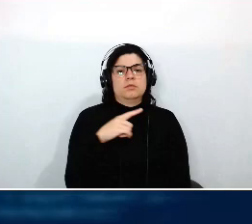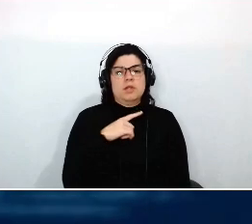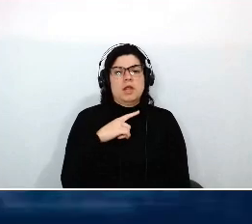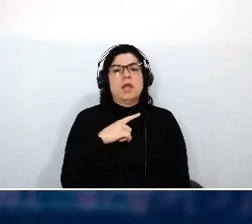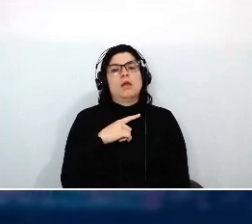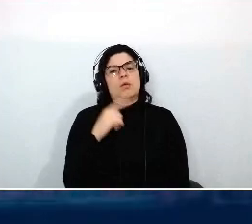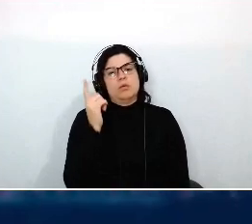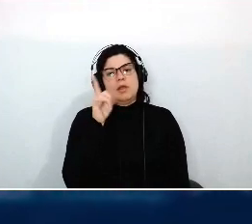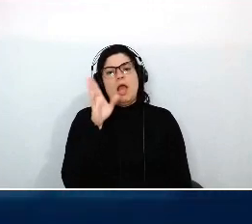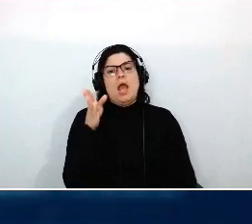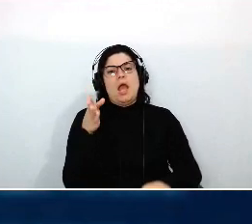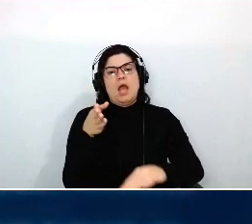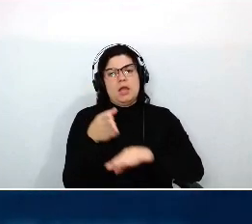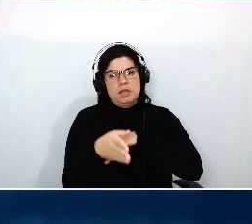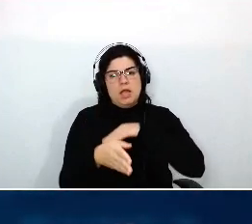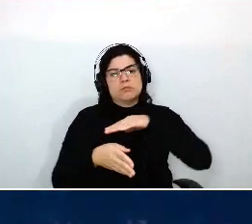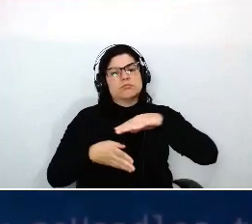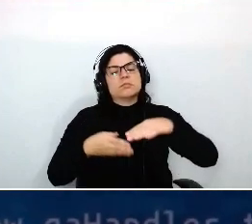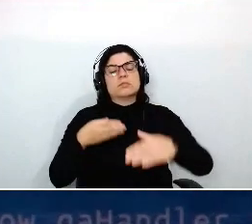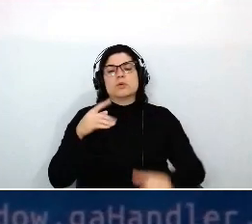get.